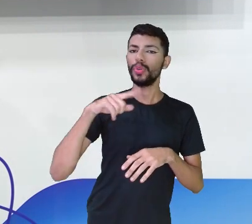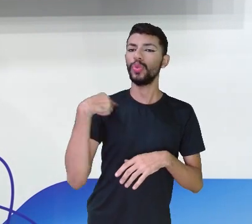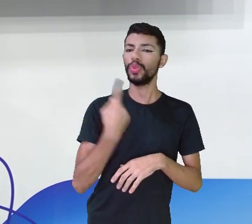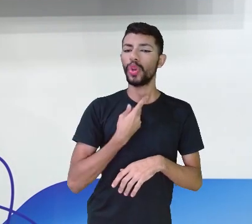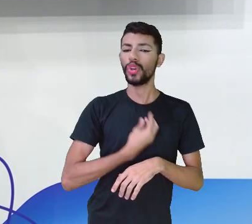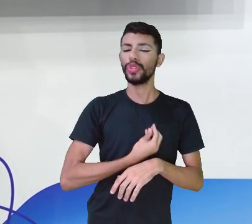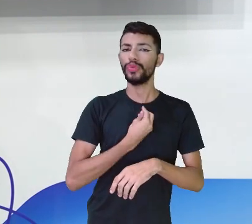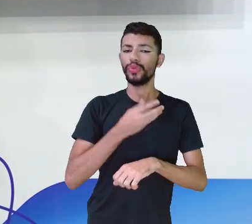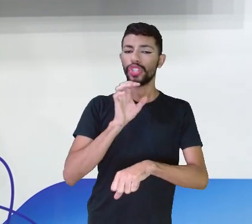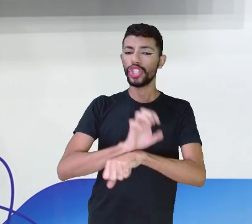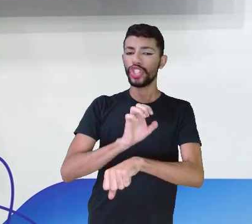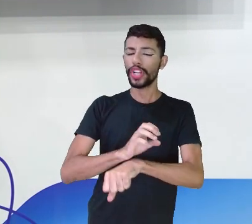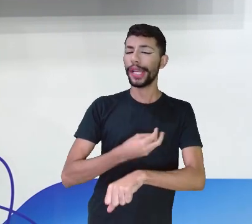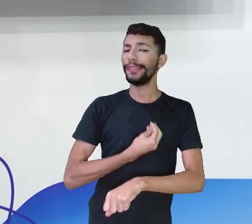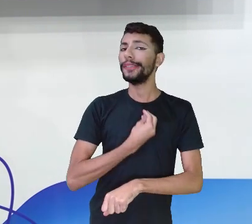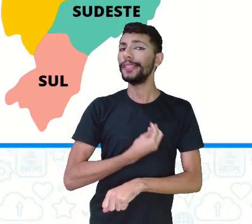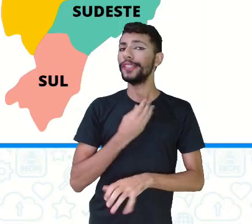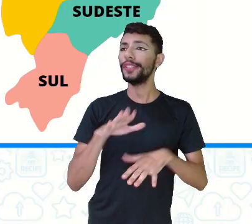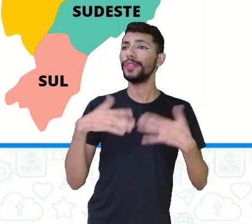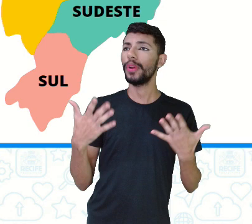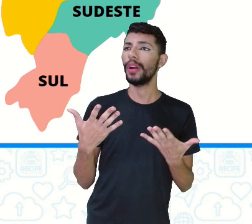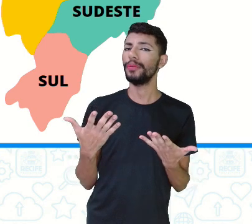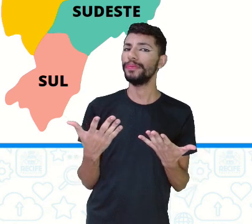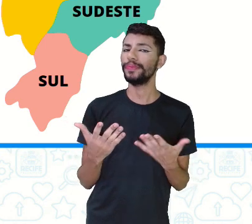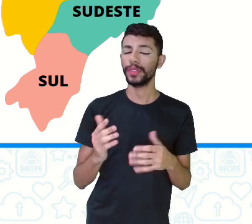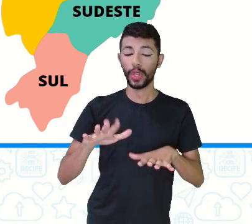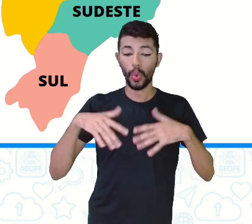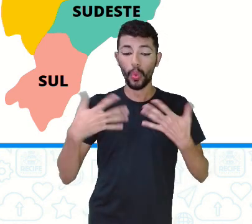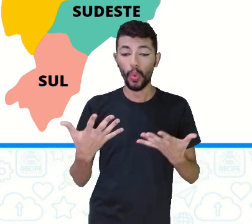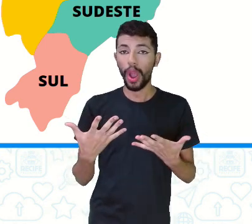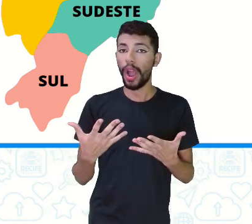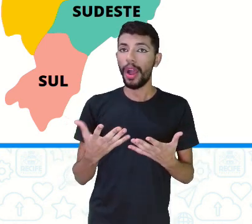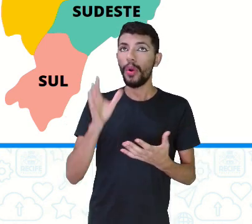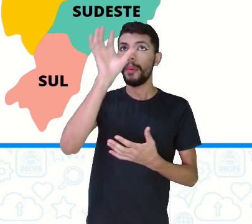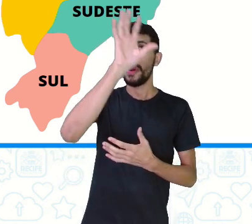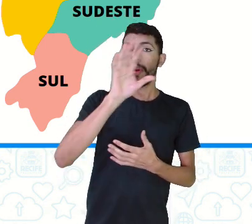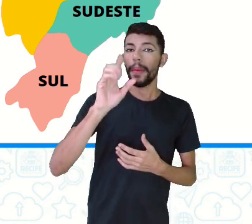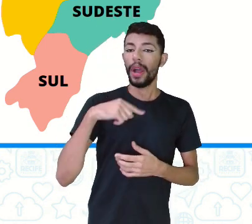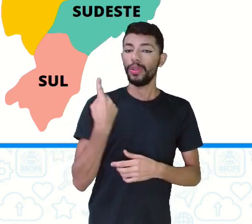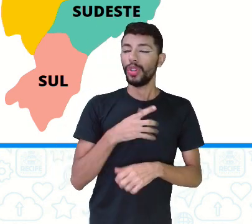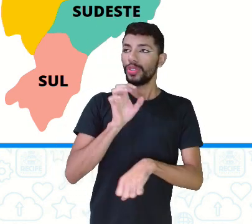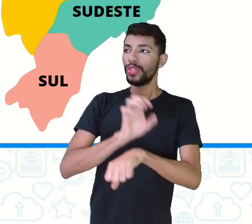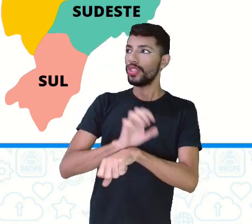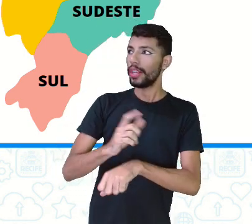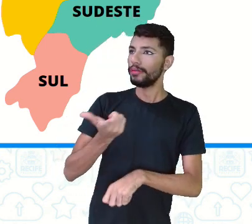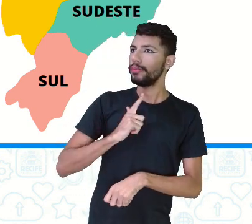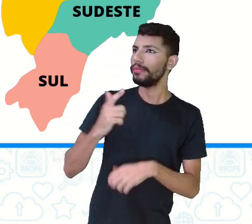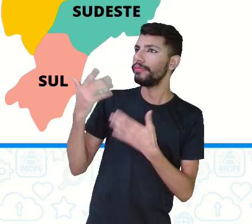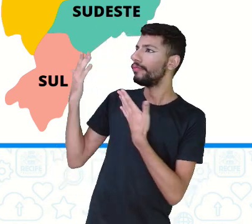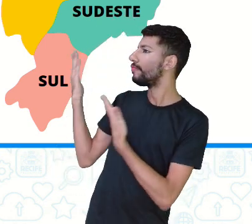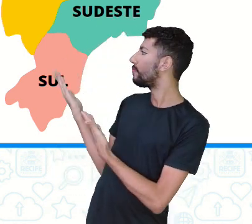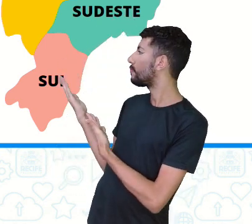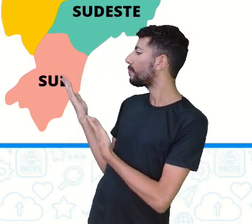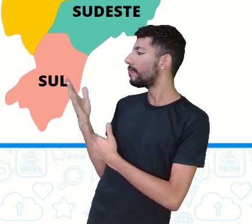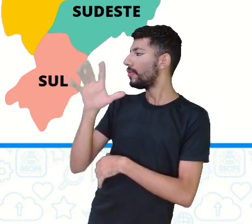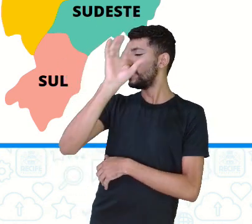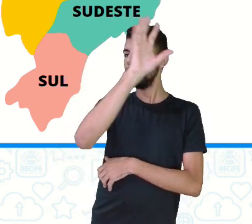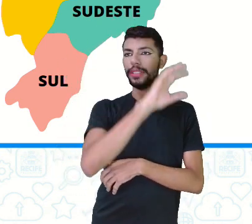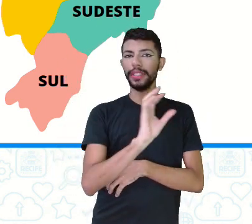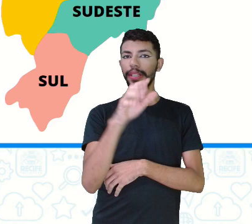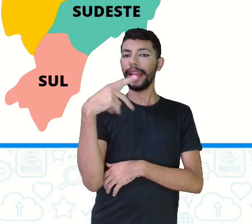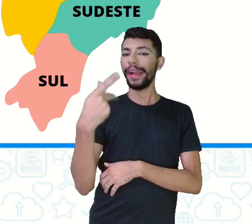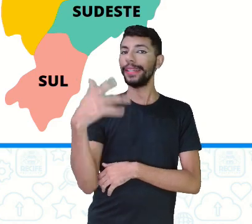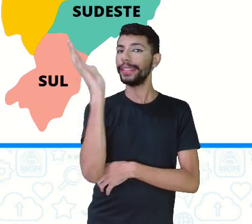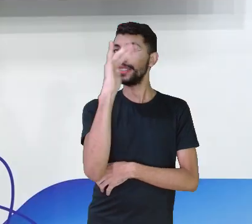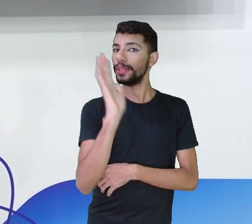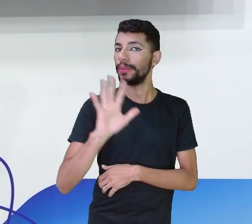estado está inserido? Onde o nosso estado está nessas regiões do